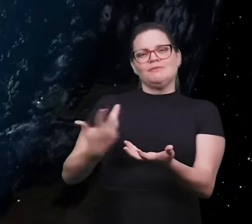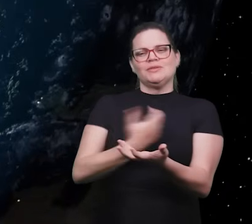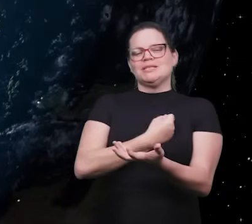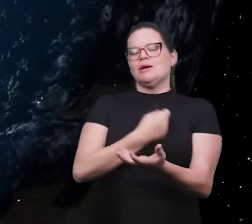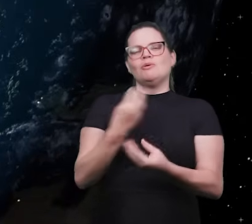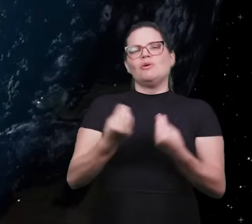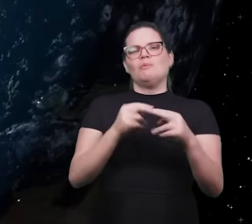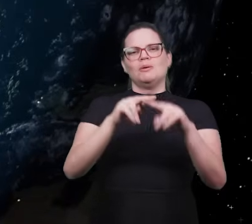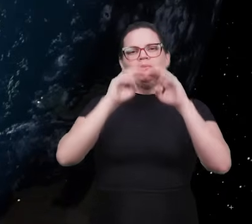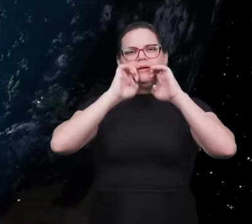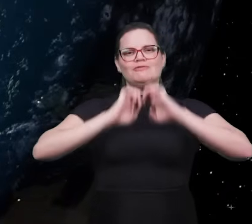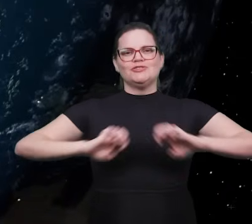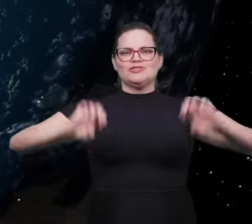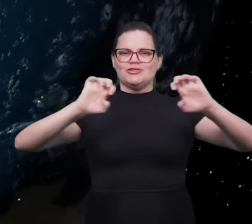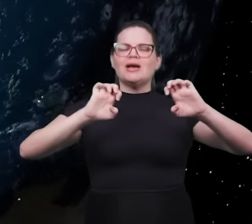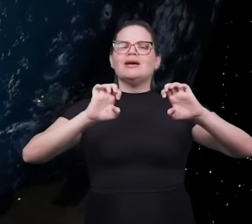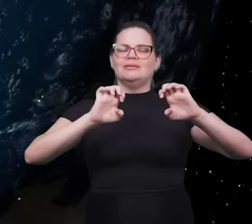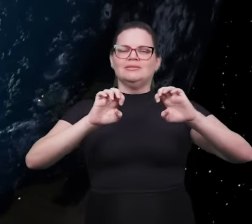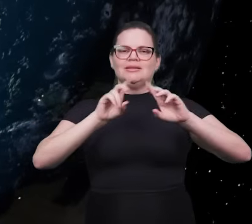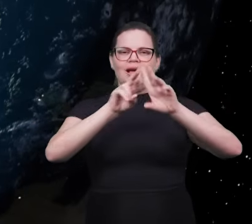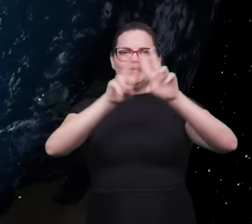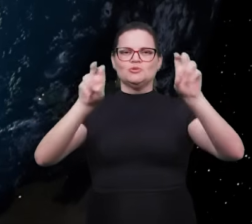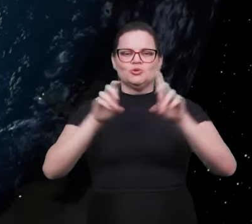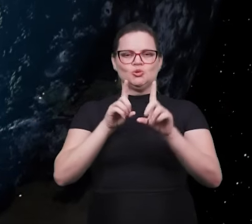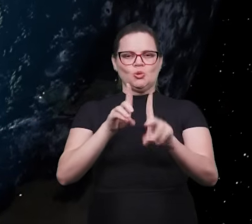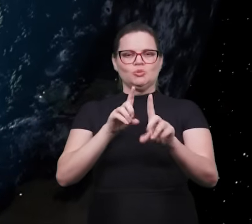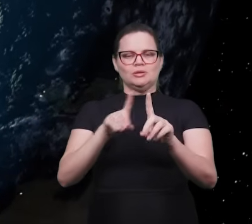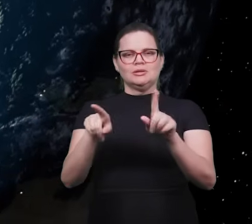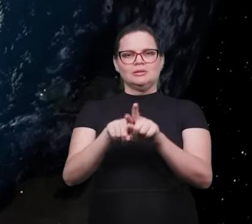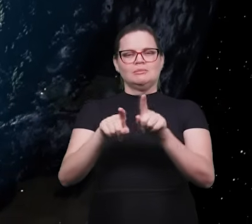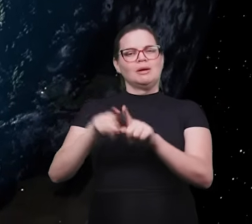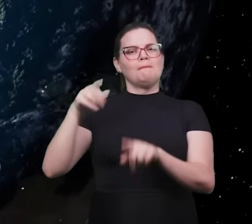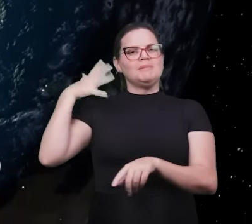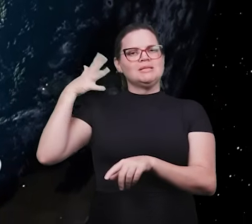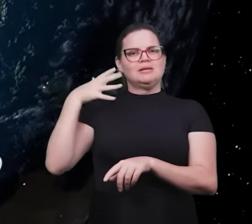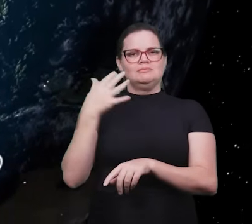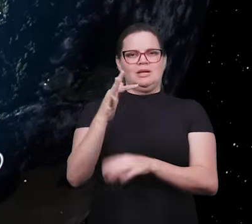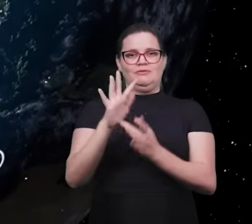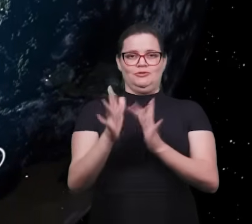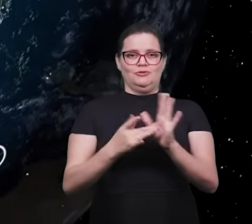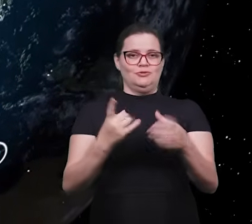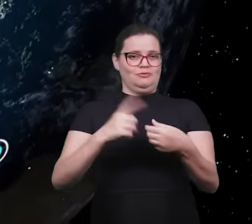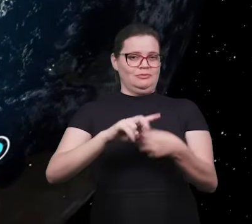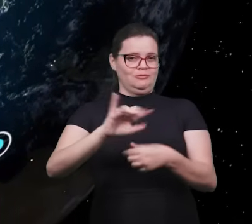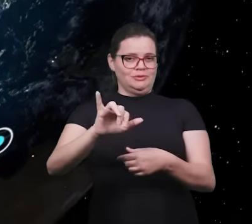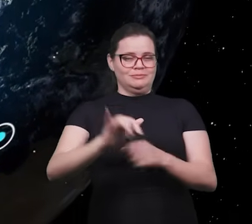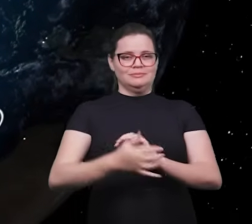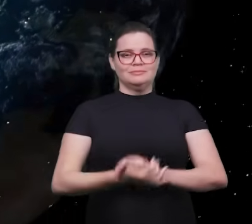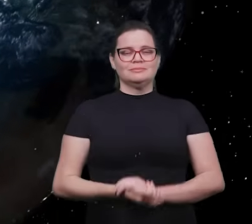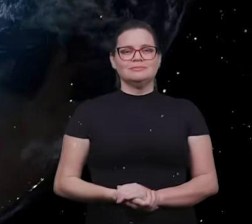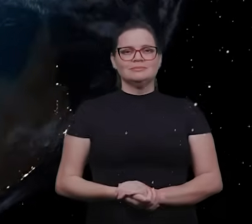alcançadas pelo Evangelho eterno e pela mensagem da breve volta do Senhor Jesus.